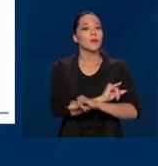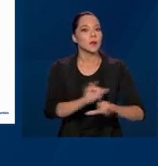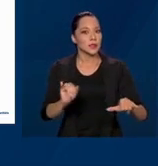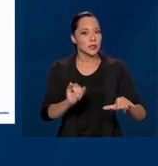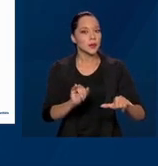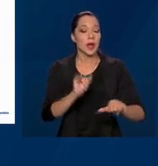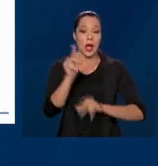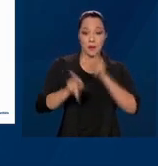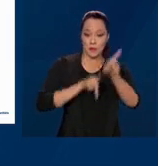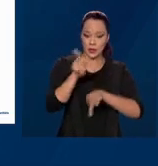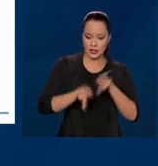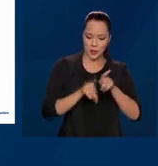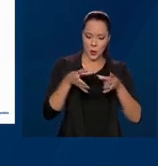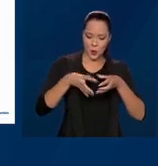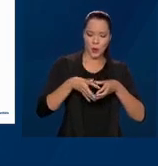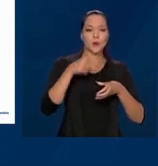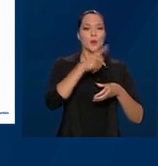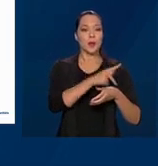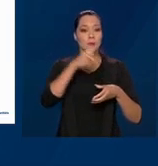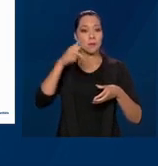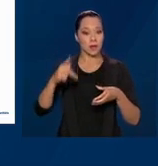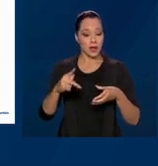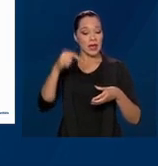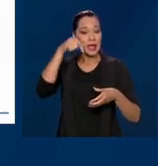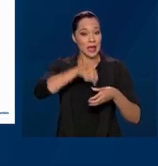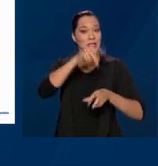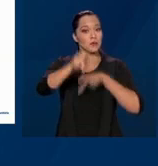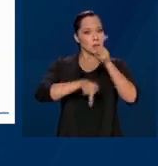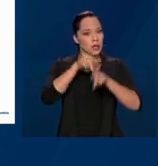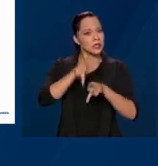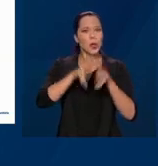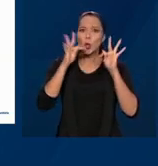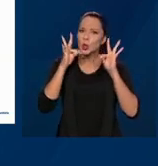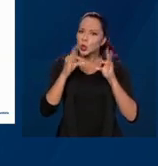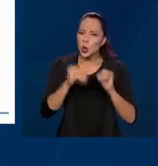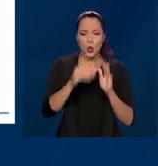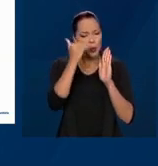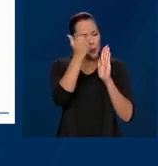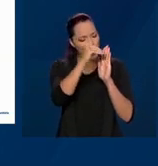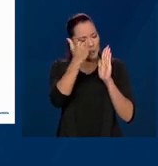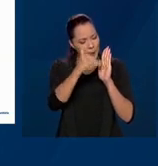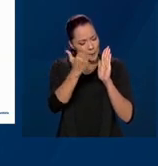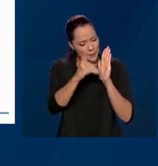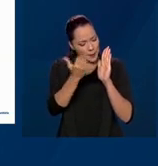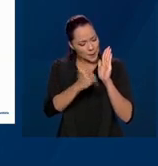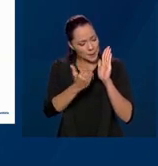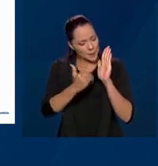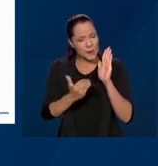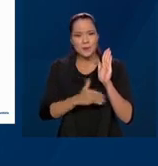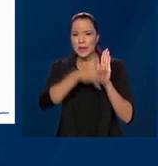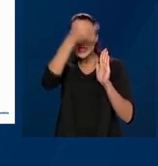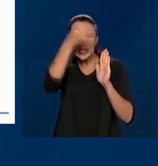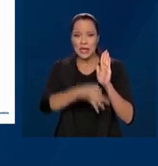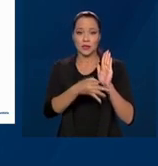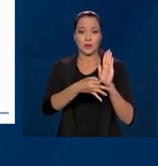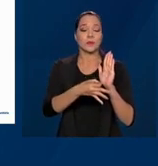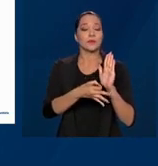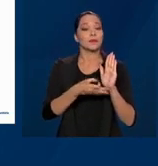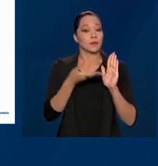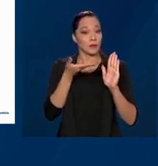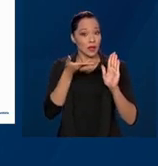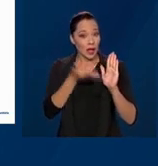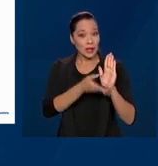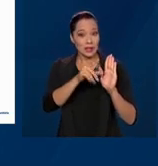A população PP é a população que efetivamente seguiu todo o protocolo e é considerada na análise. Então,